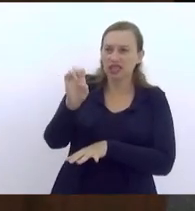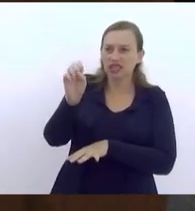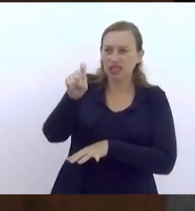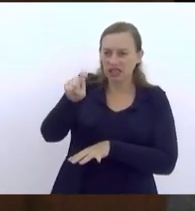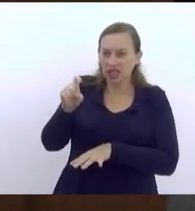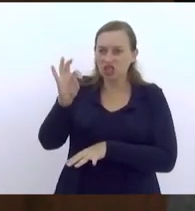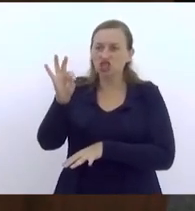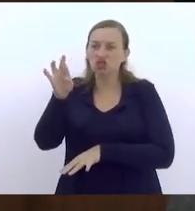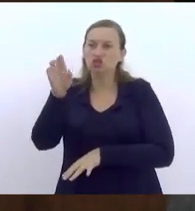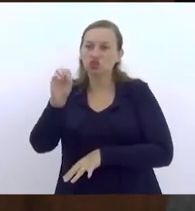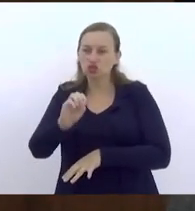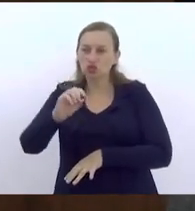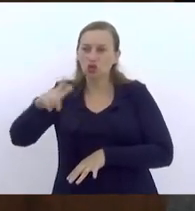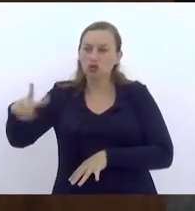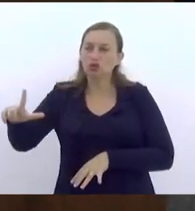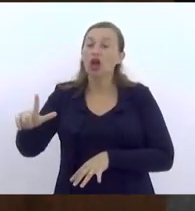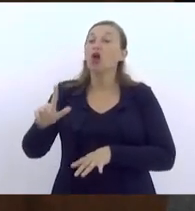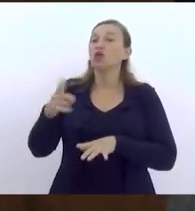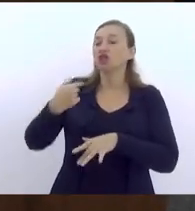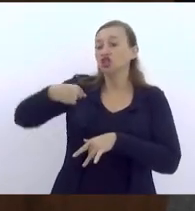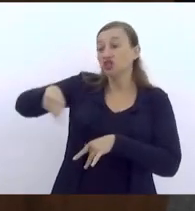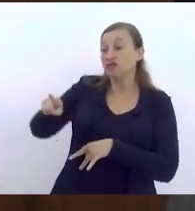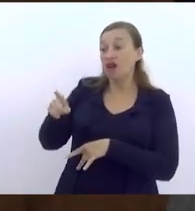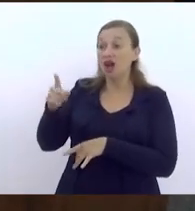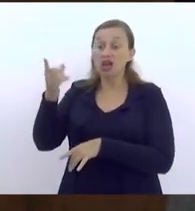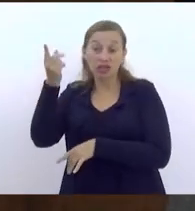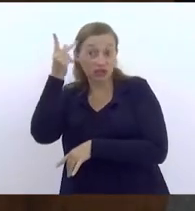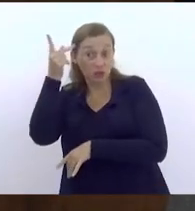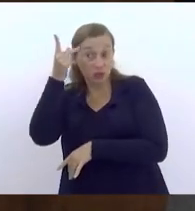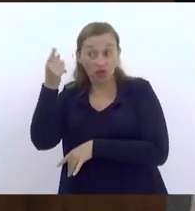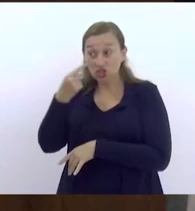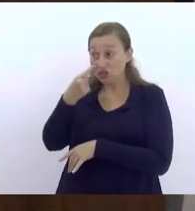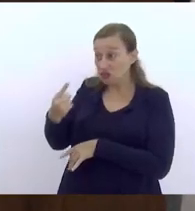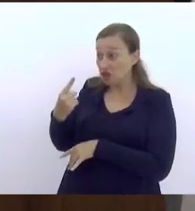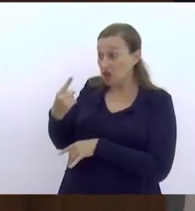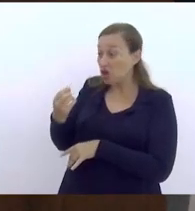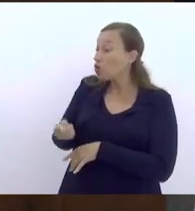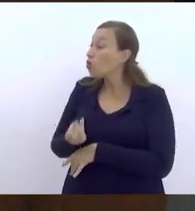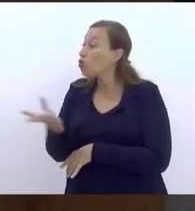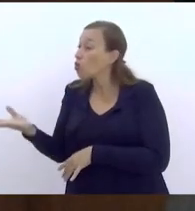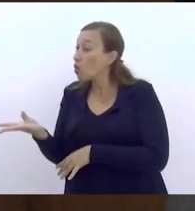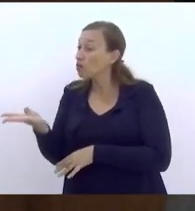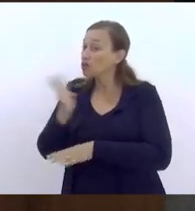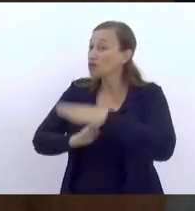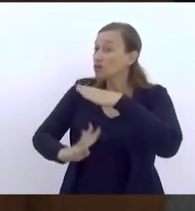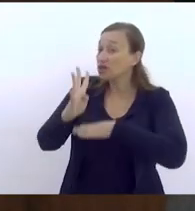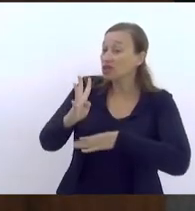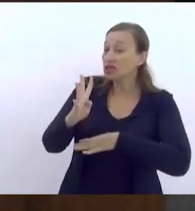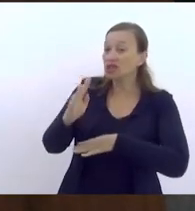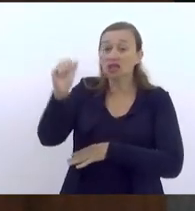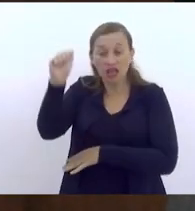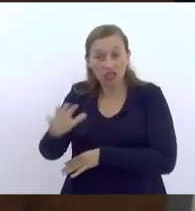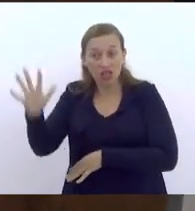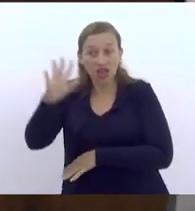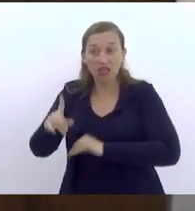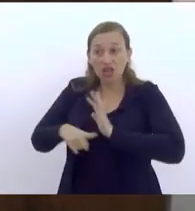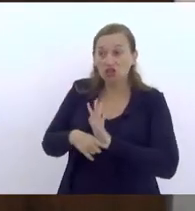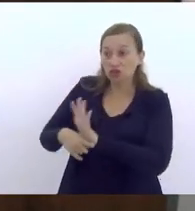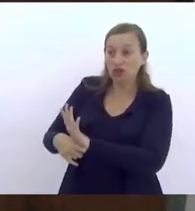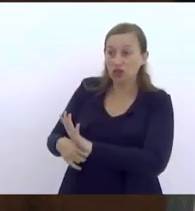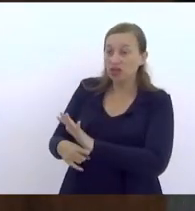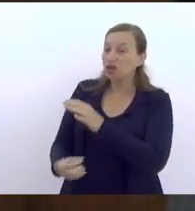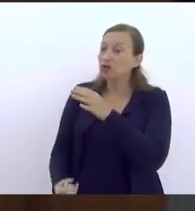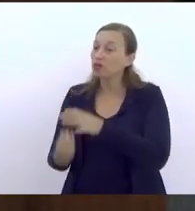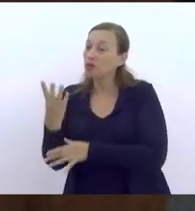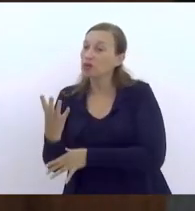São Paulo, a gente percebe o quanto que os imigrantes asiáticos contribuíram ao longo das décadas também para a produção têxtil